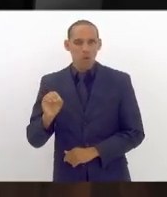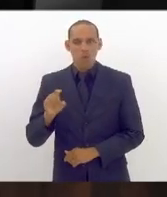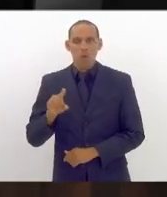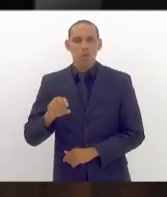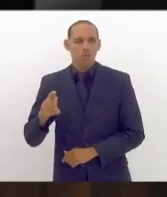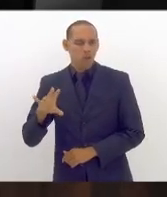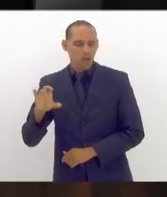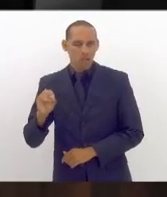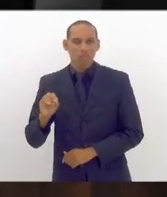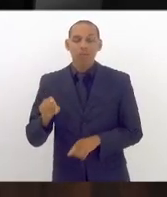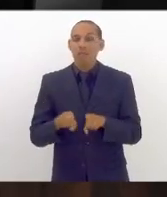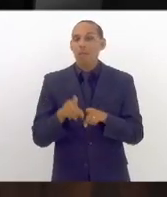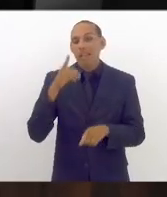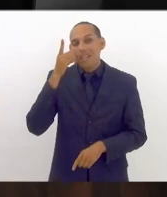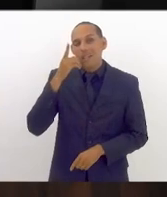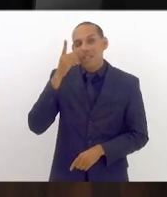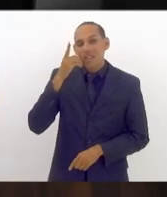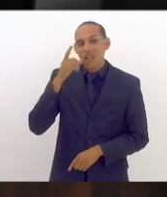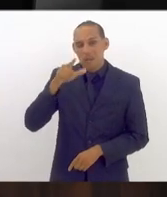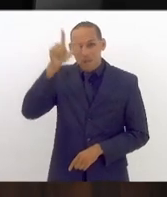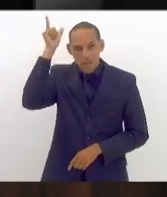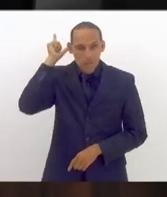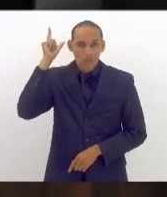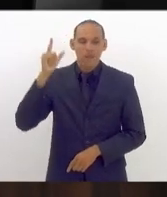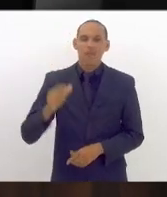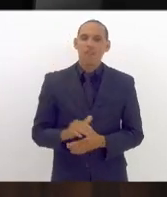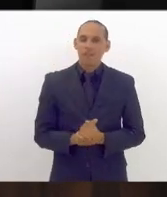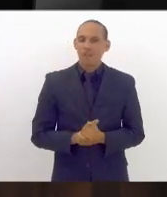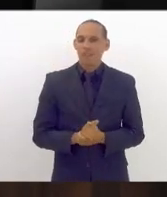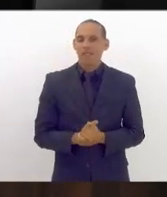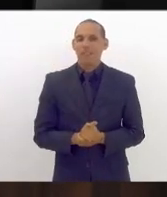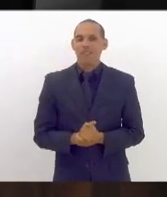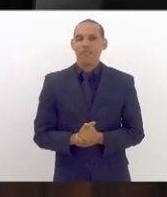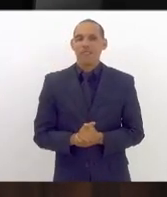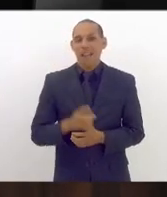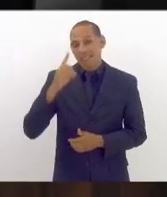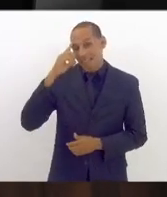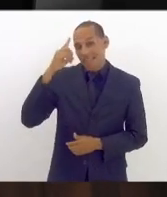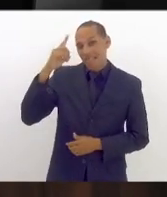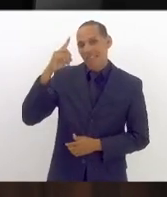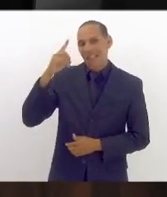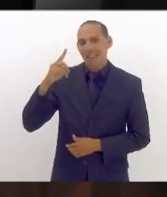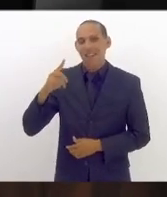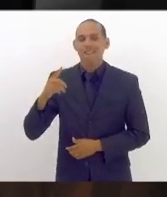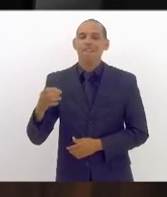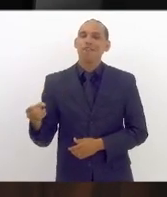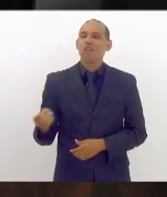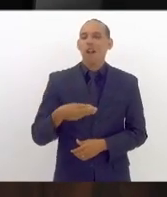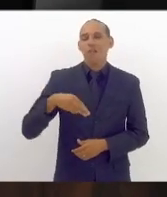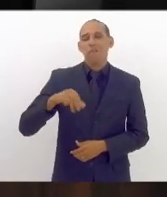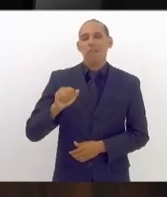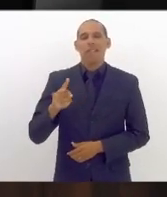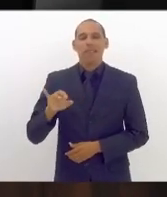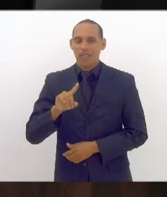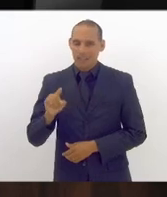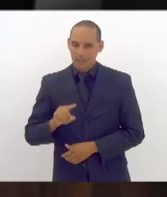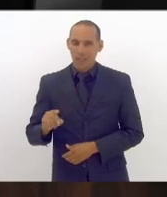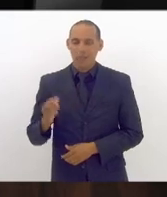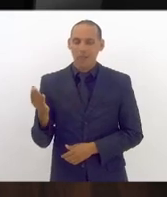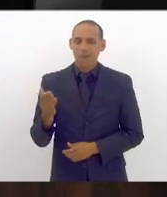aqui e atribuir aos deputados Luiz Paulo a paternidade da ideia de renovarmos a essa Matriz